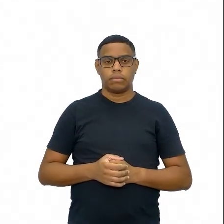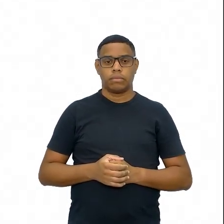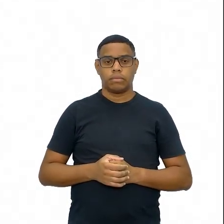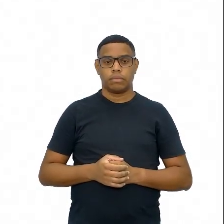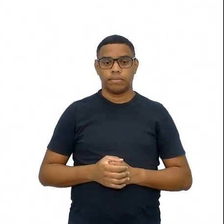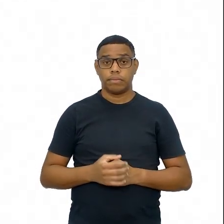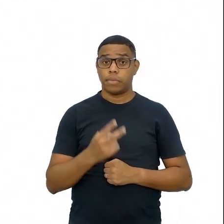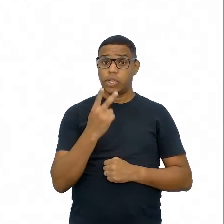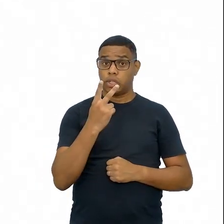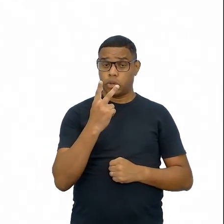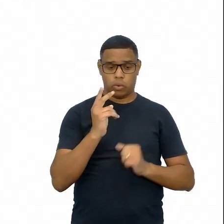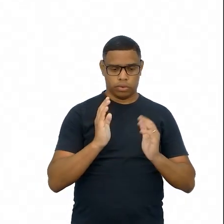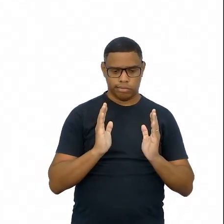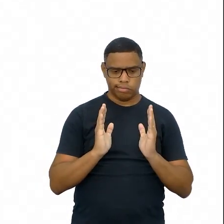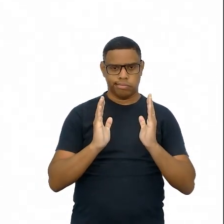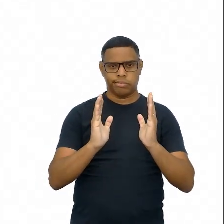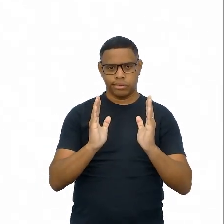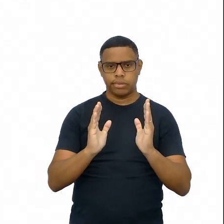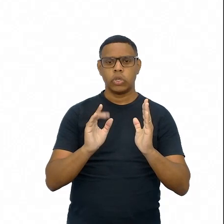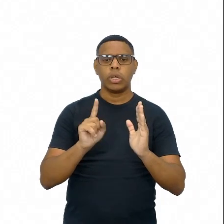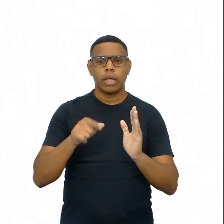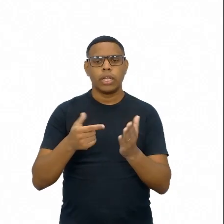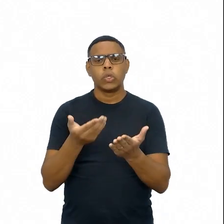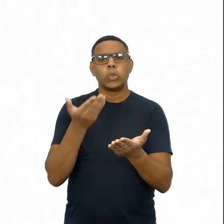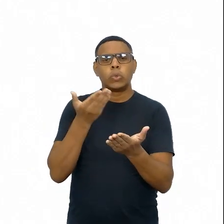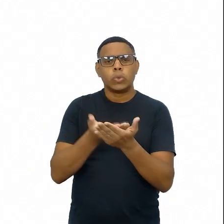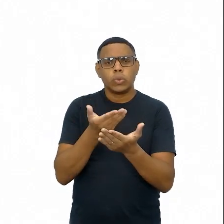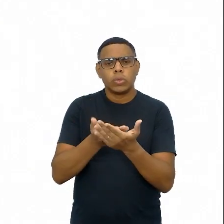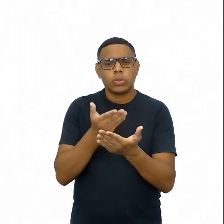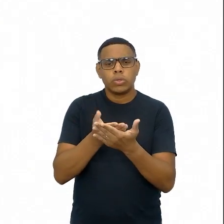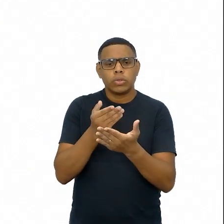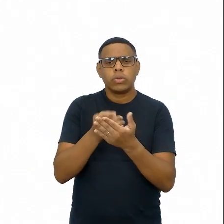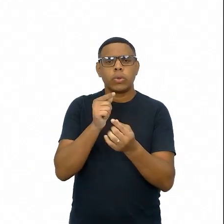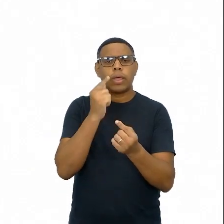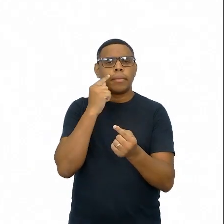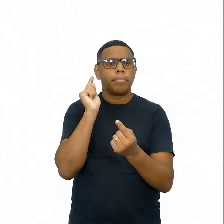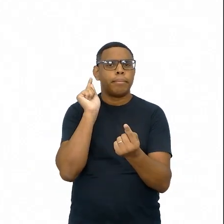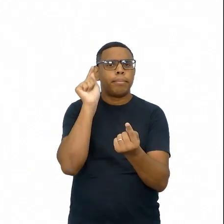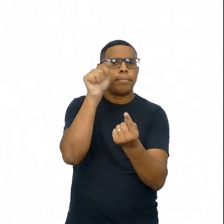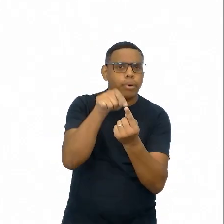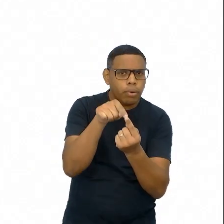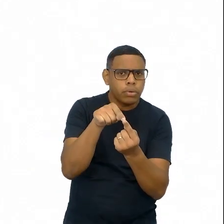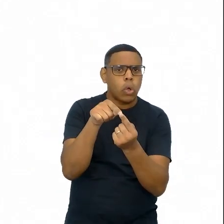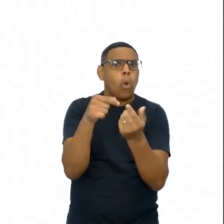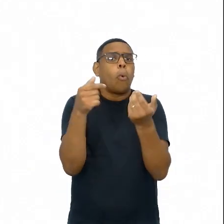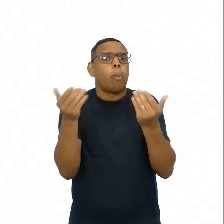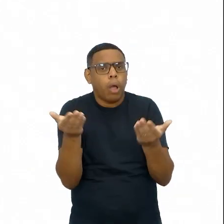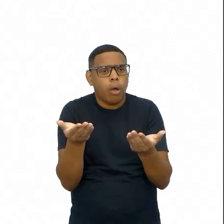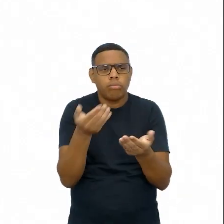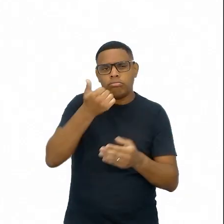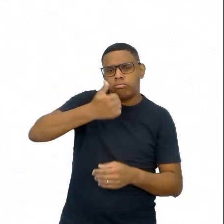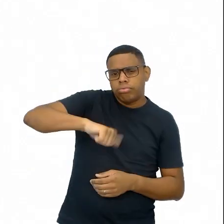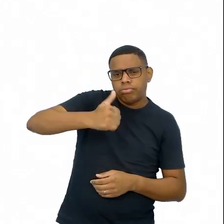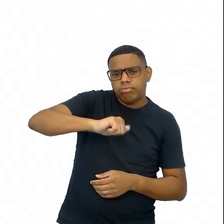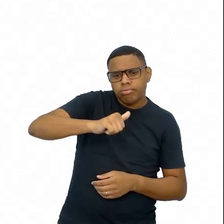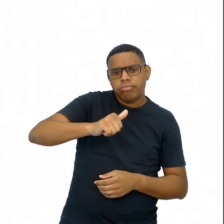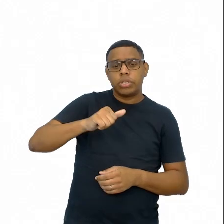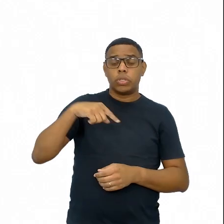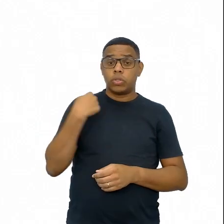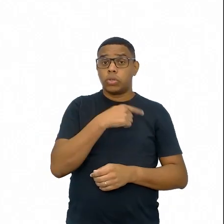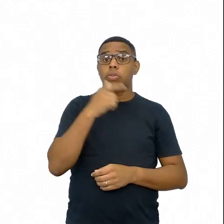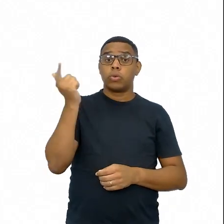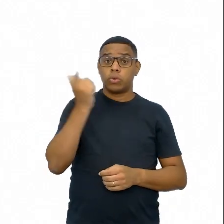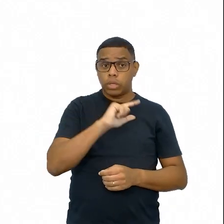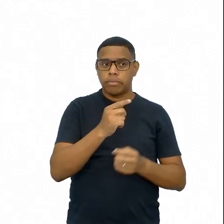Nesse segundo momento, né, será o estudo aí de alguns resultados da primeira AP, para que possamos,